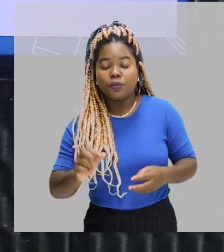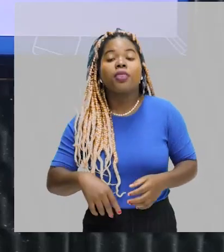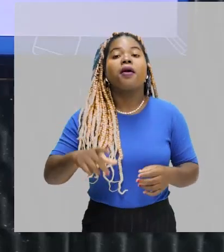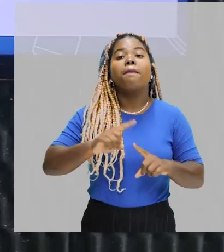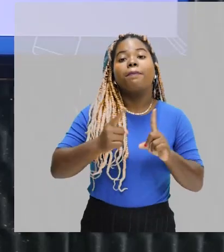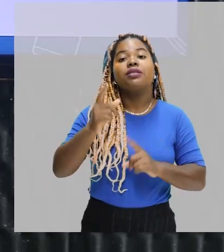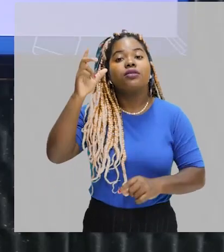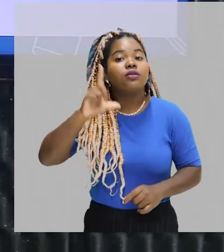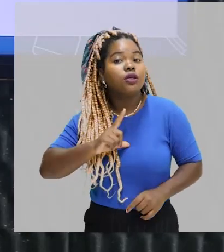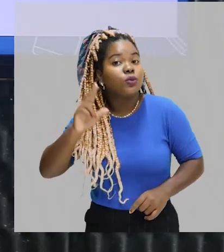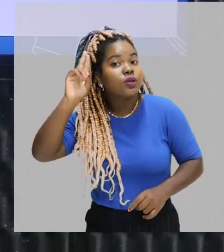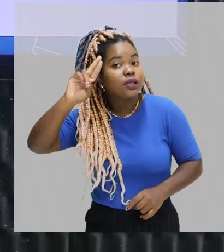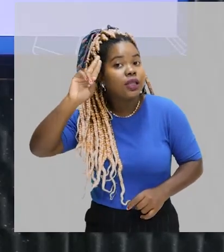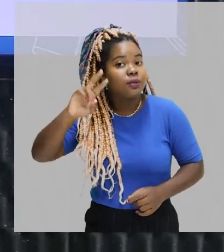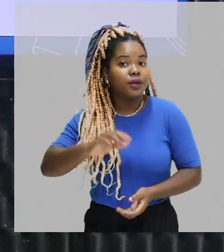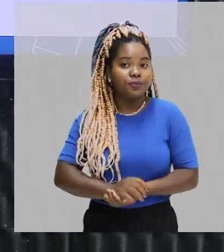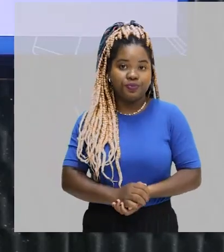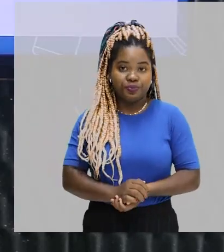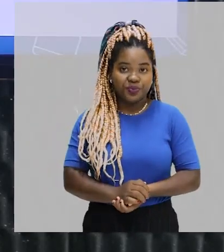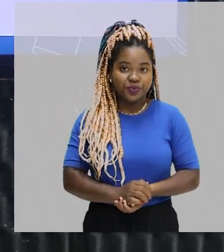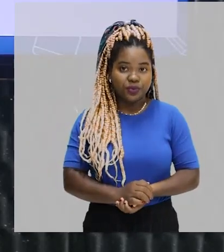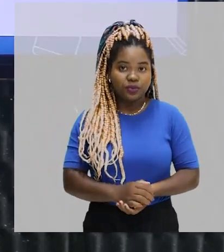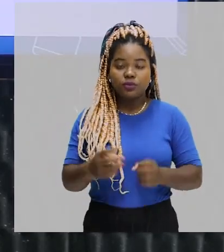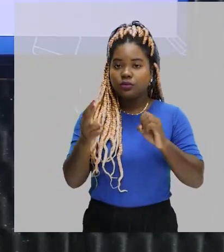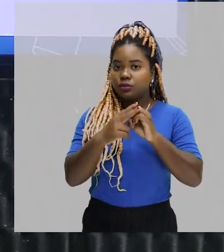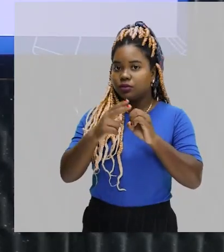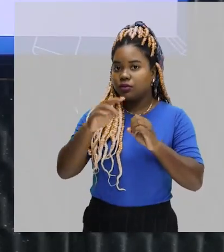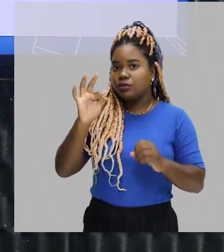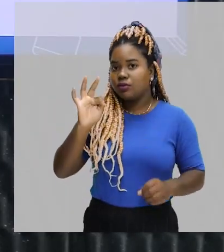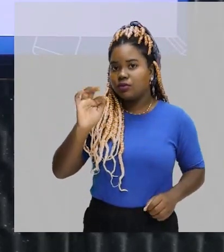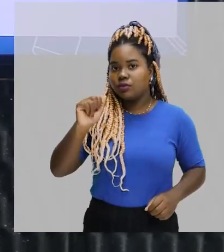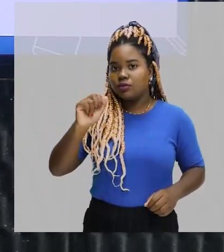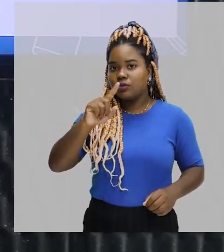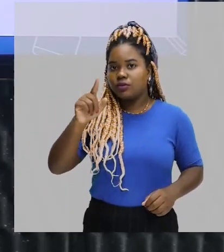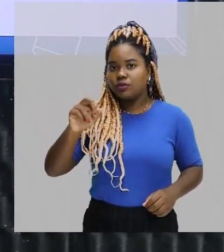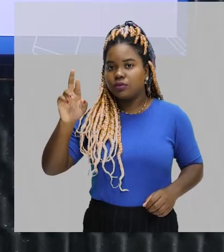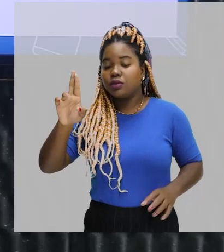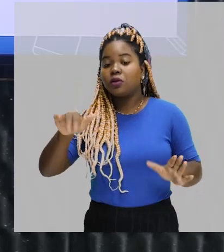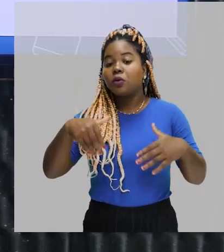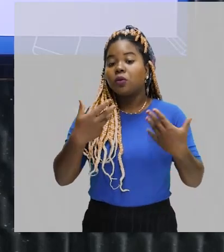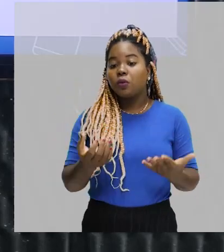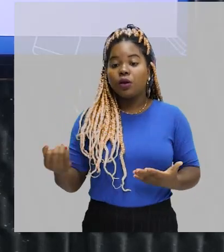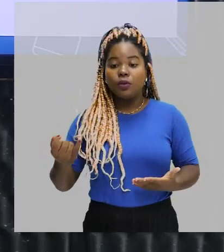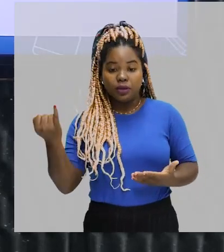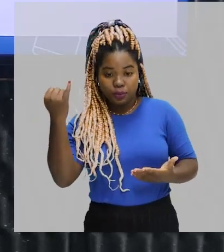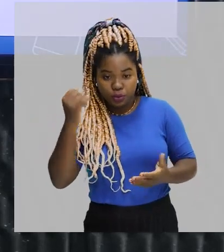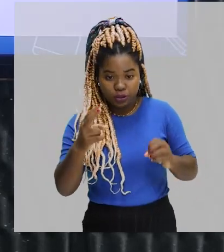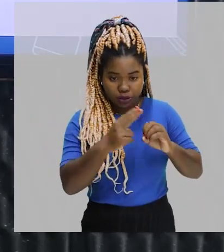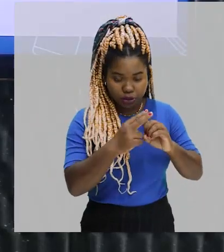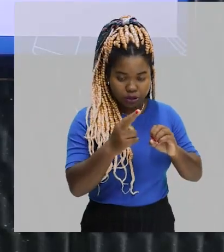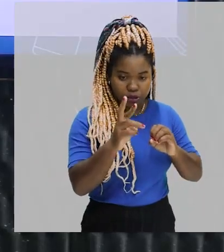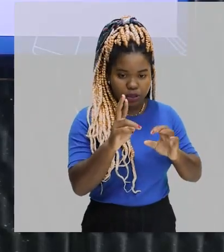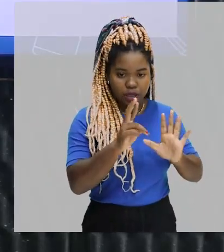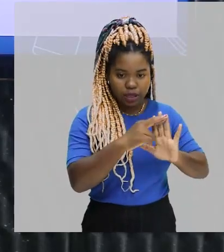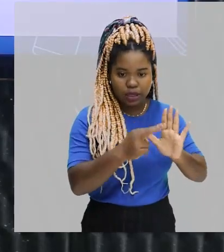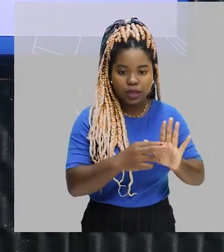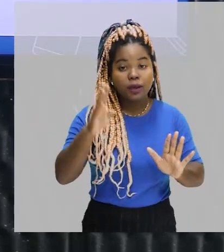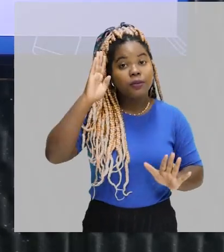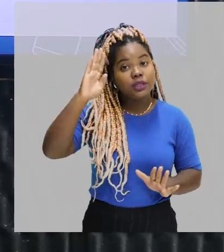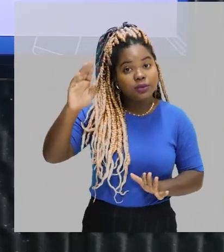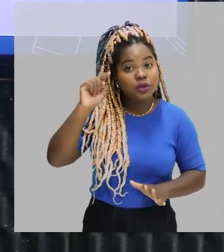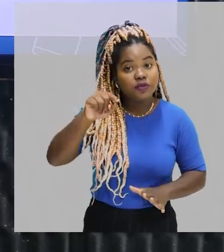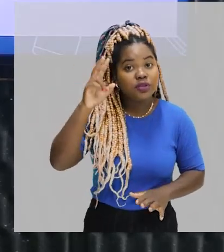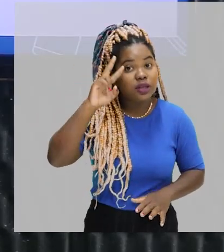lembrar no caso do verbo fazer, qual foi a importância, qual foi a regra principal com o verbo fazer? O que você